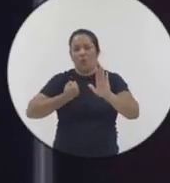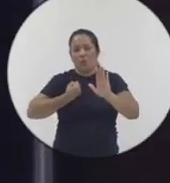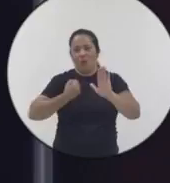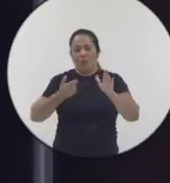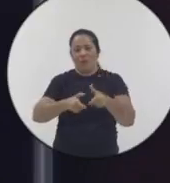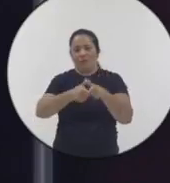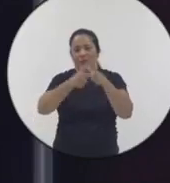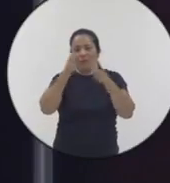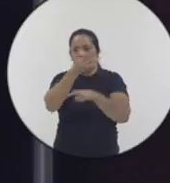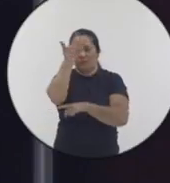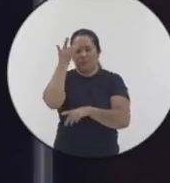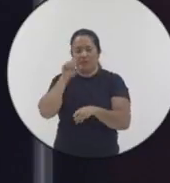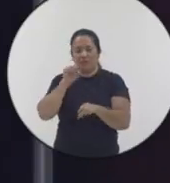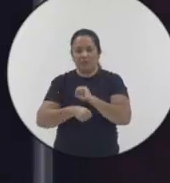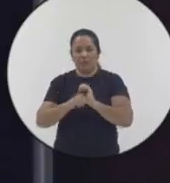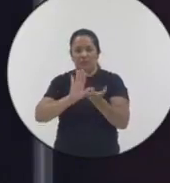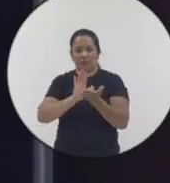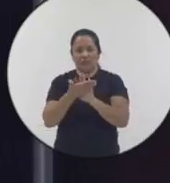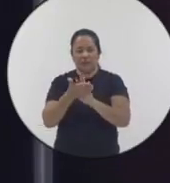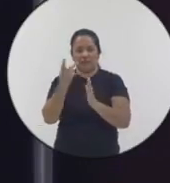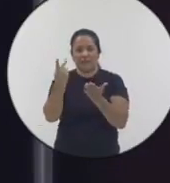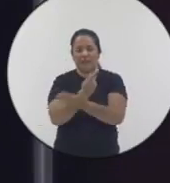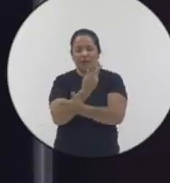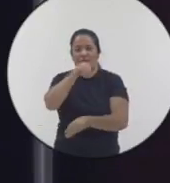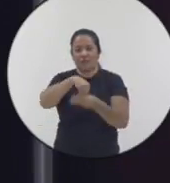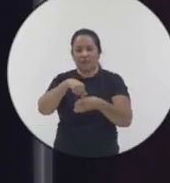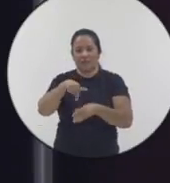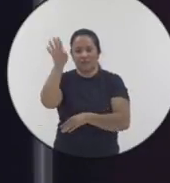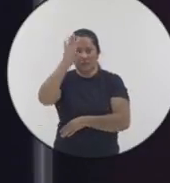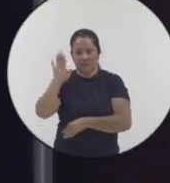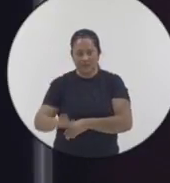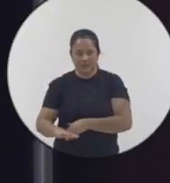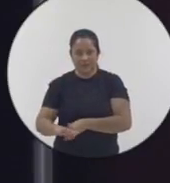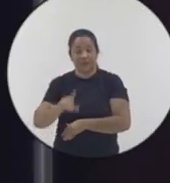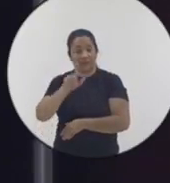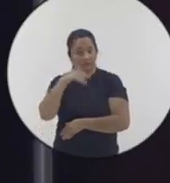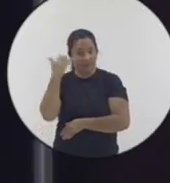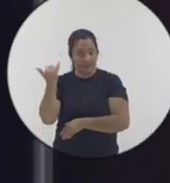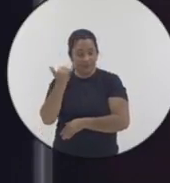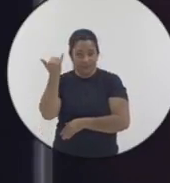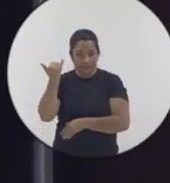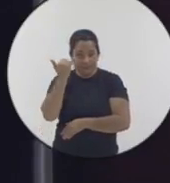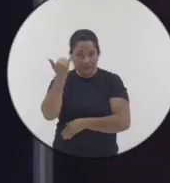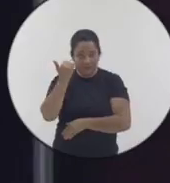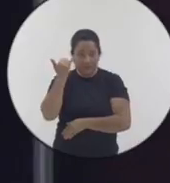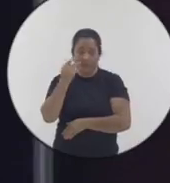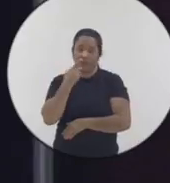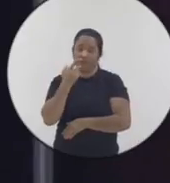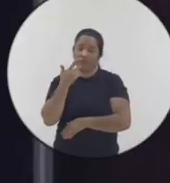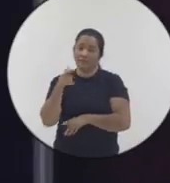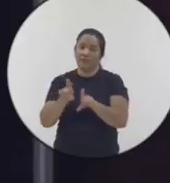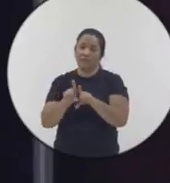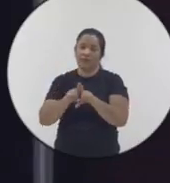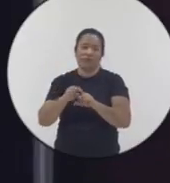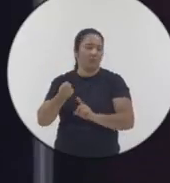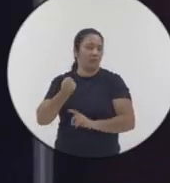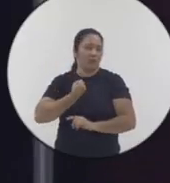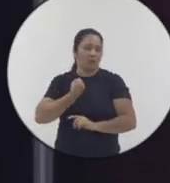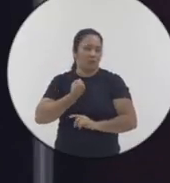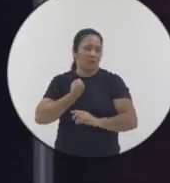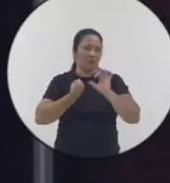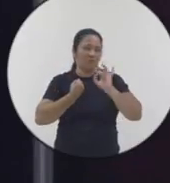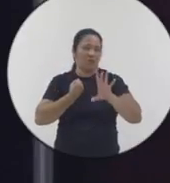ter o Brasil ainda nessa situação. Mas é importante a gente citar, que não é só o número, gente,